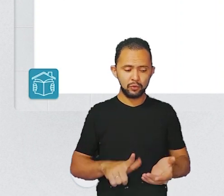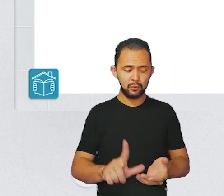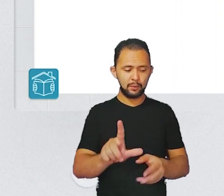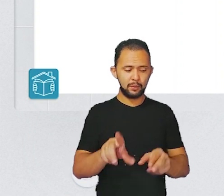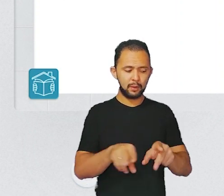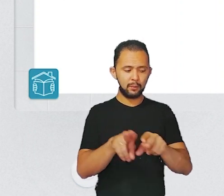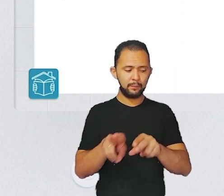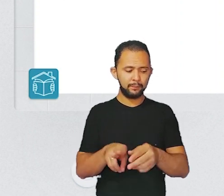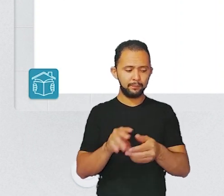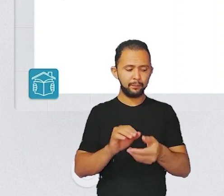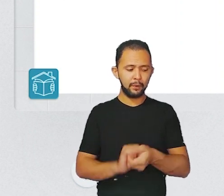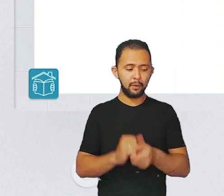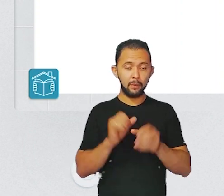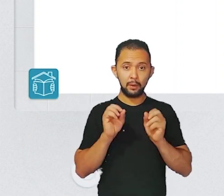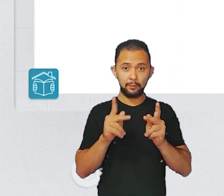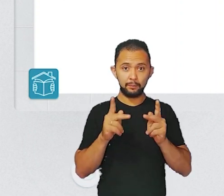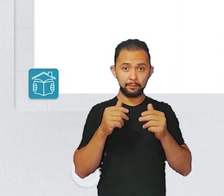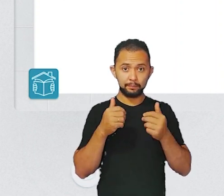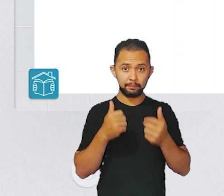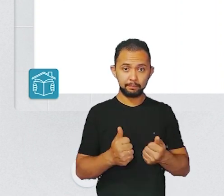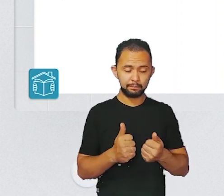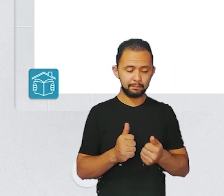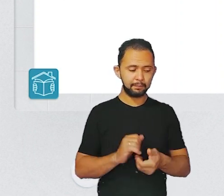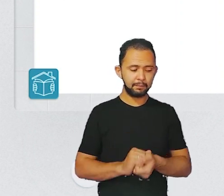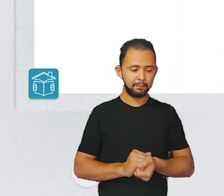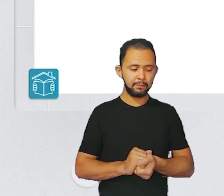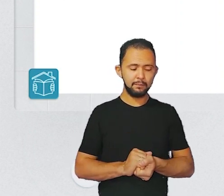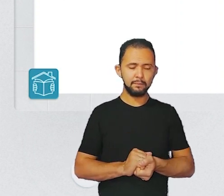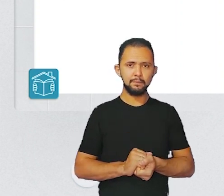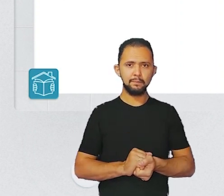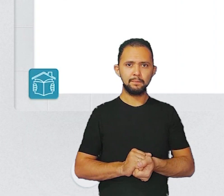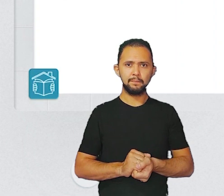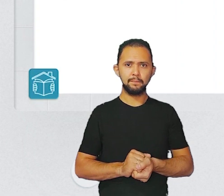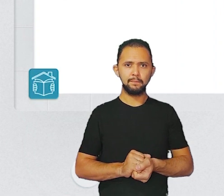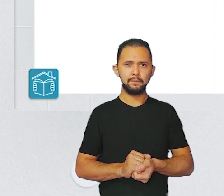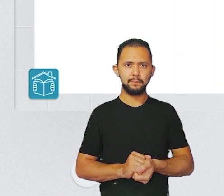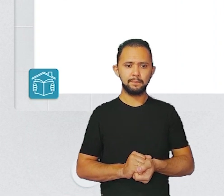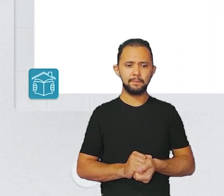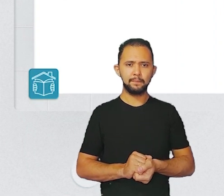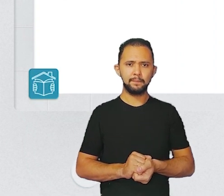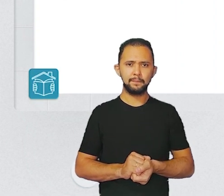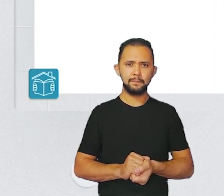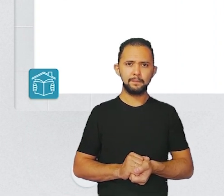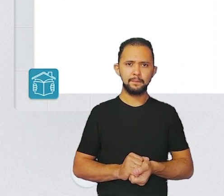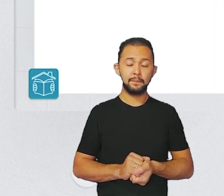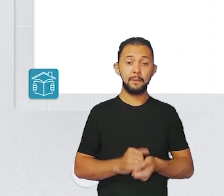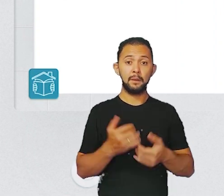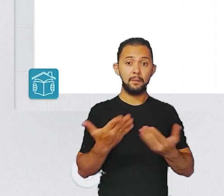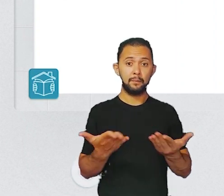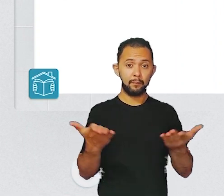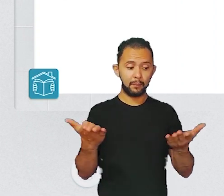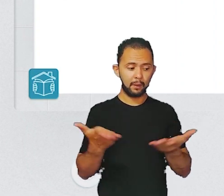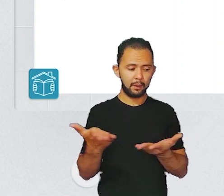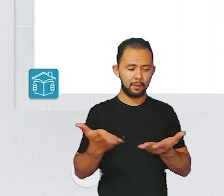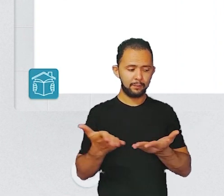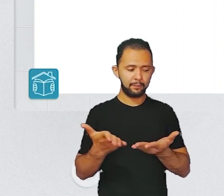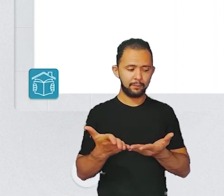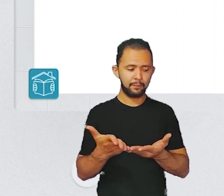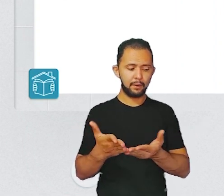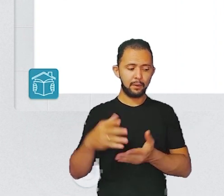acrescenta um zero. Ou seja, quando a gente multiplicar por 10 todos esses números, o 12 passa a ser 120,